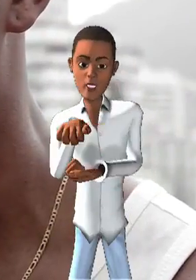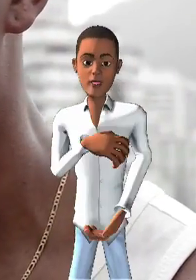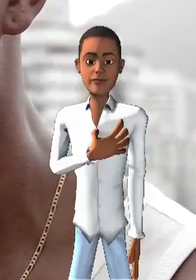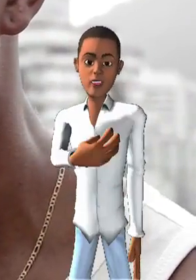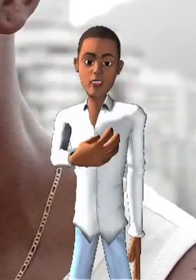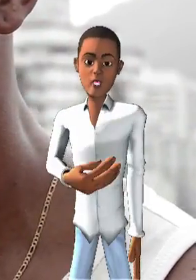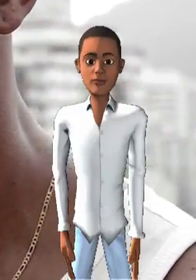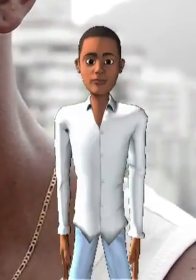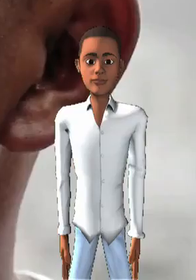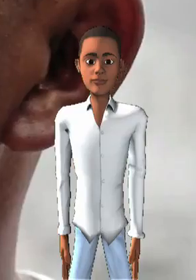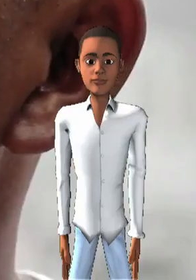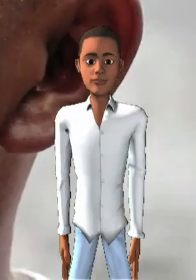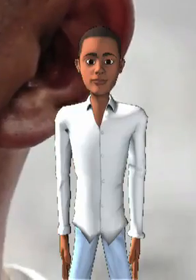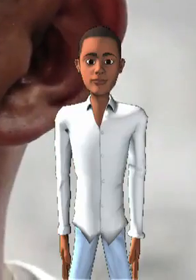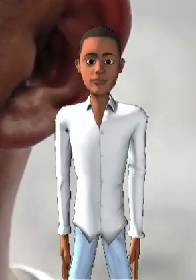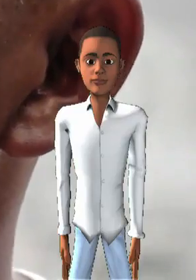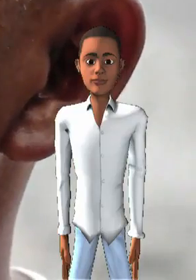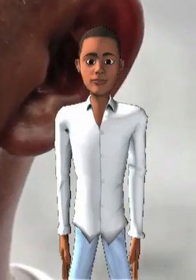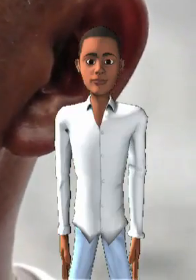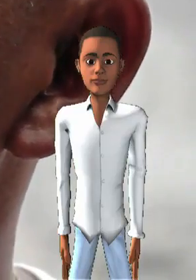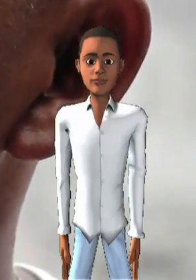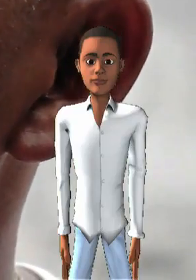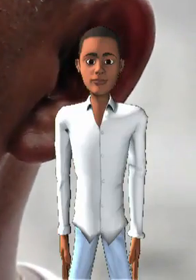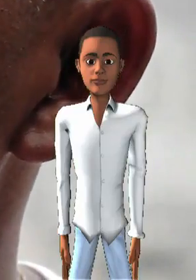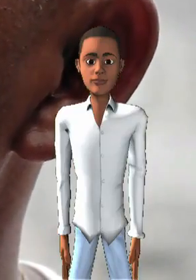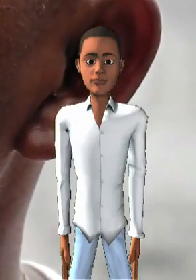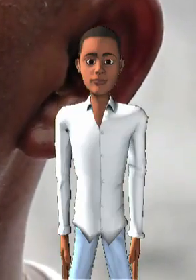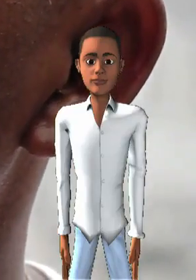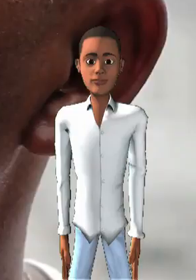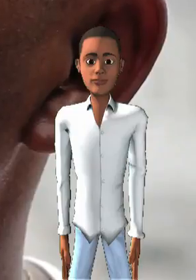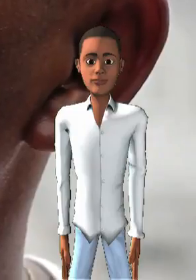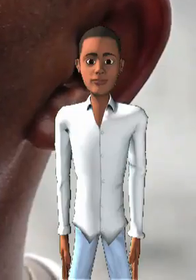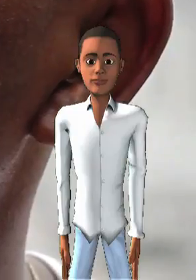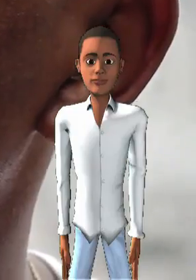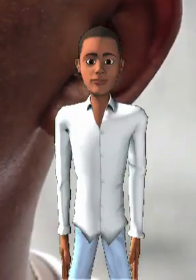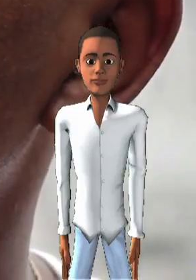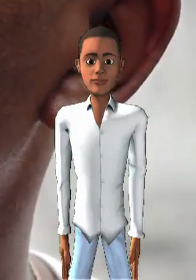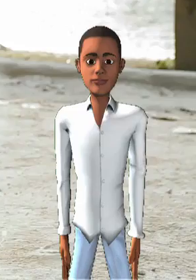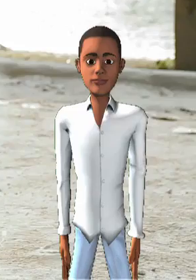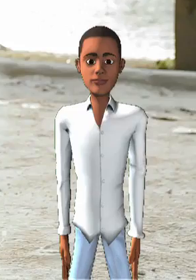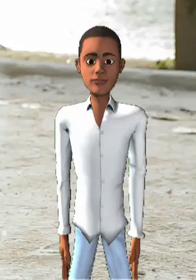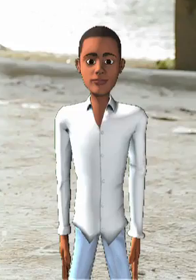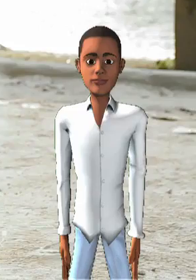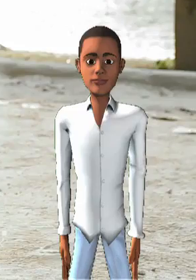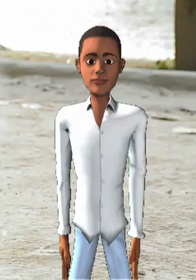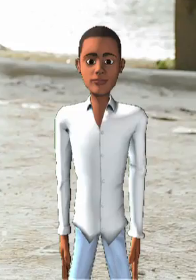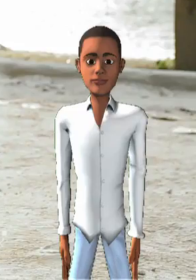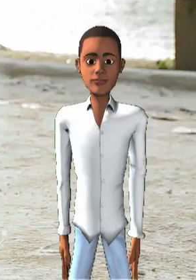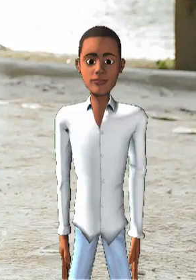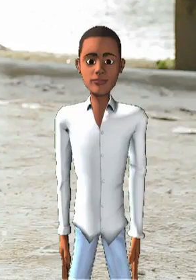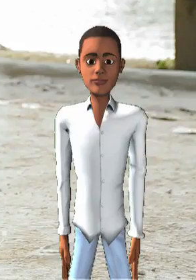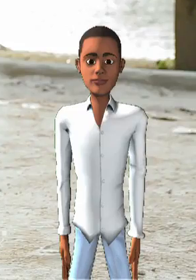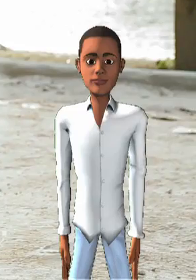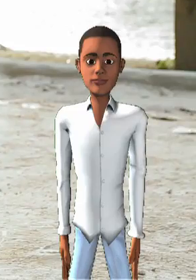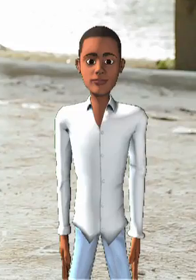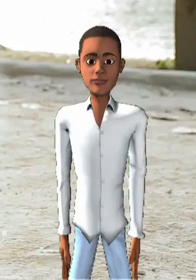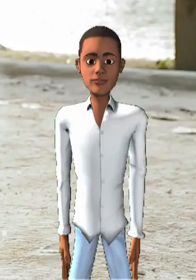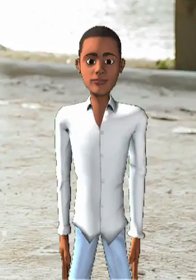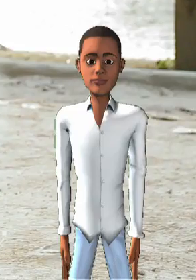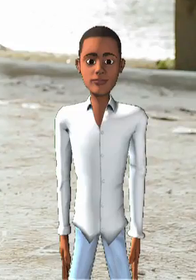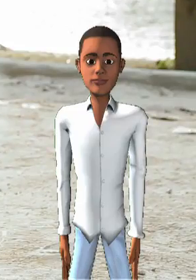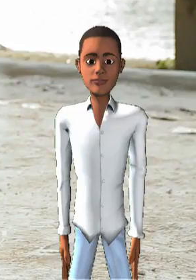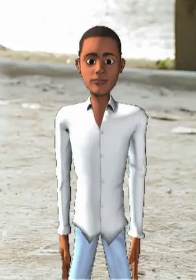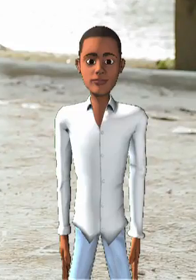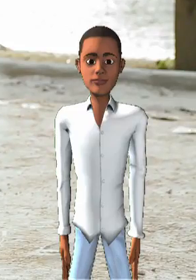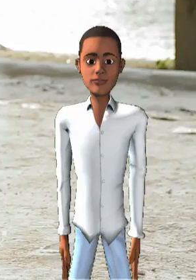Melhor do que meu filho. Com os olhos vermelhos, um homem de 35 anos, negro e com cabelo grisalho. Balanço no